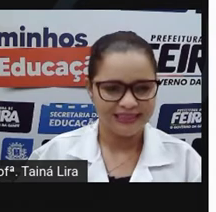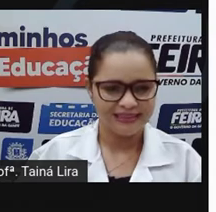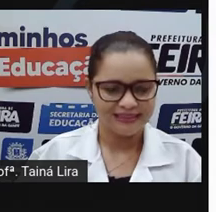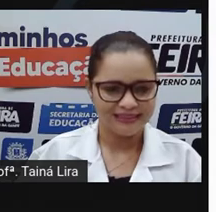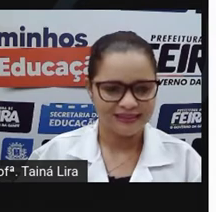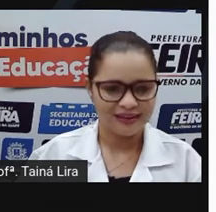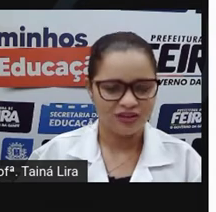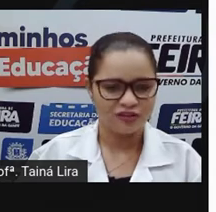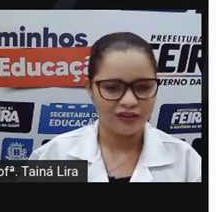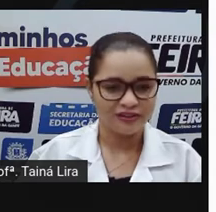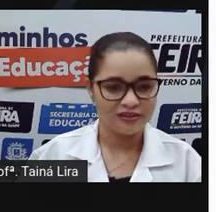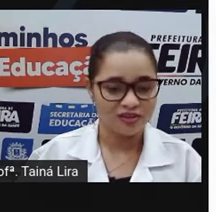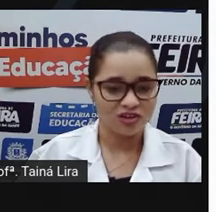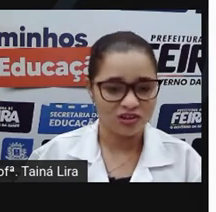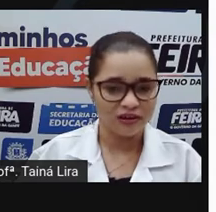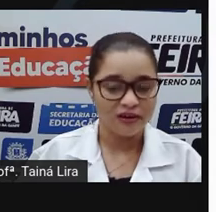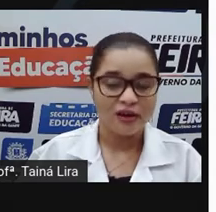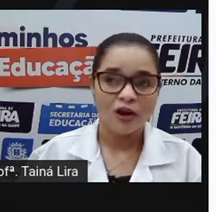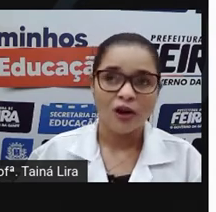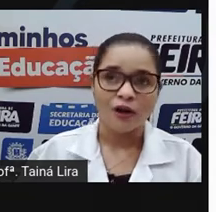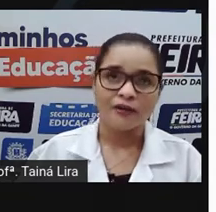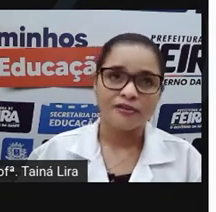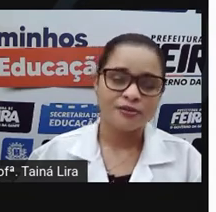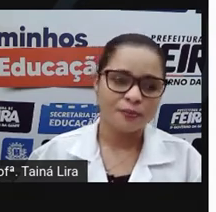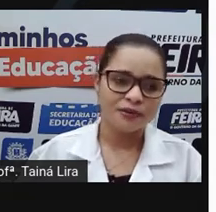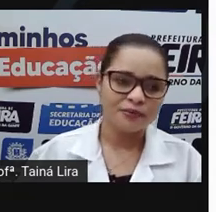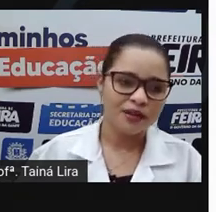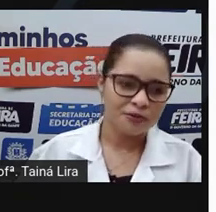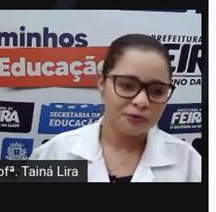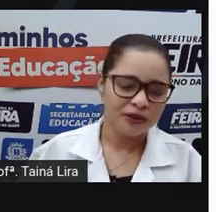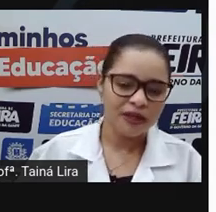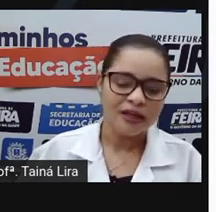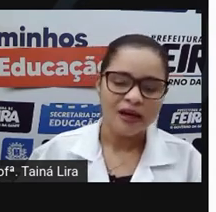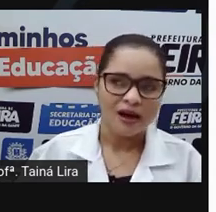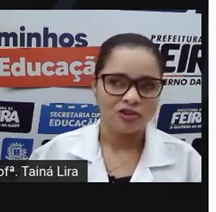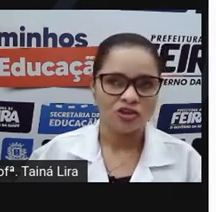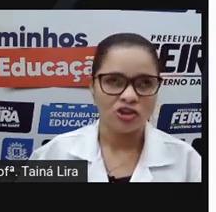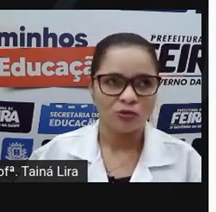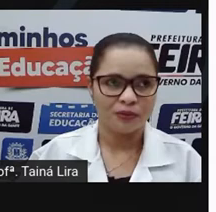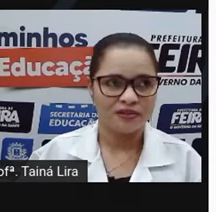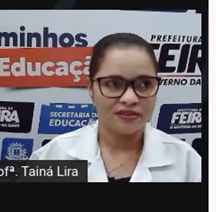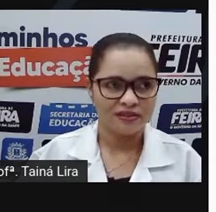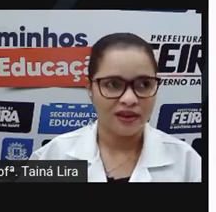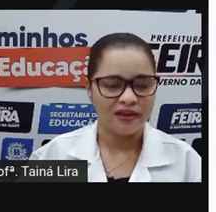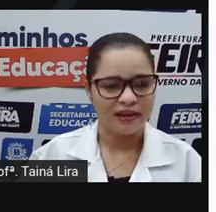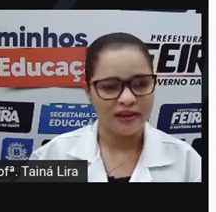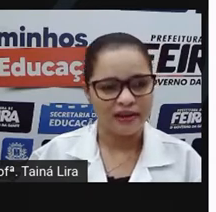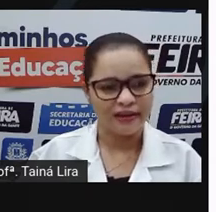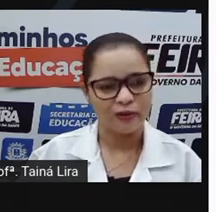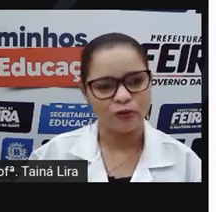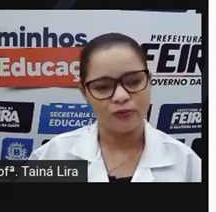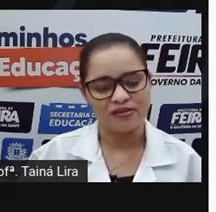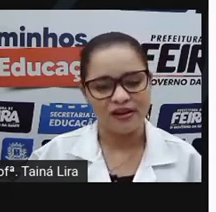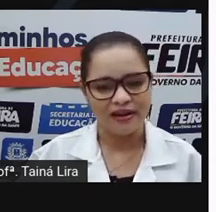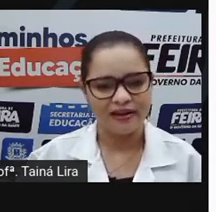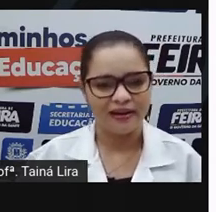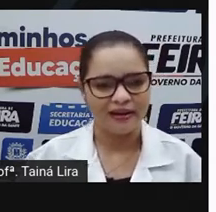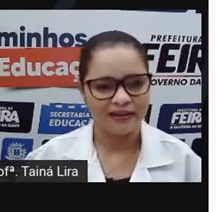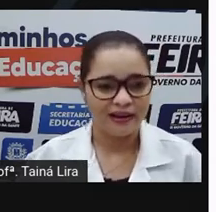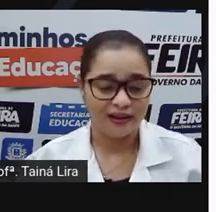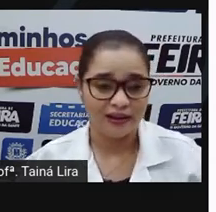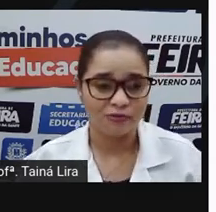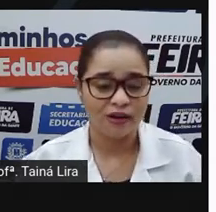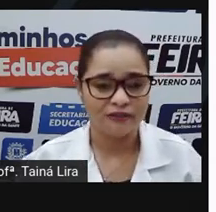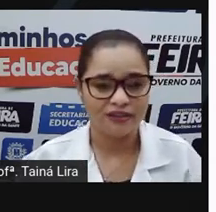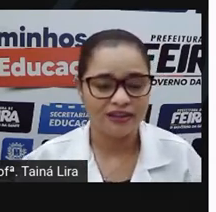E aí, será que a gente fica sem energia? Olha só, primeiro, né, a gente precisa economizar aí